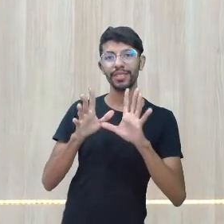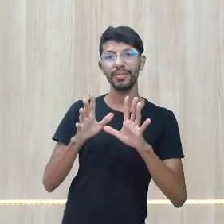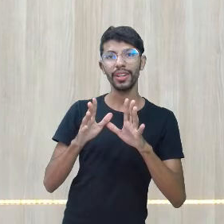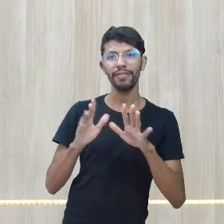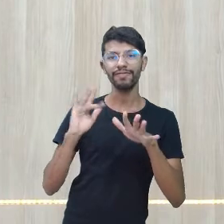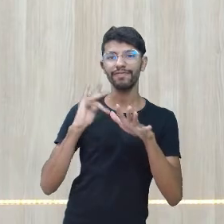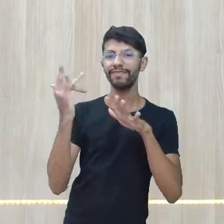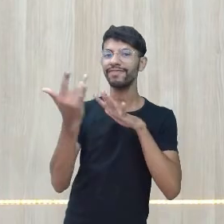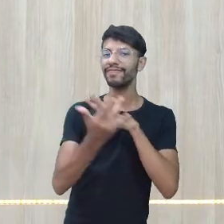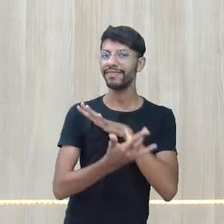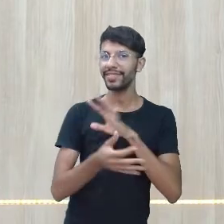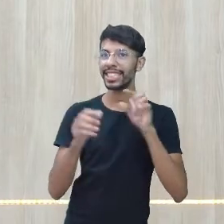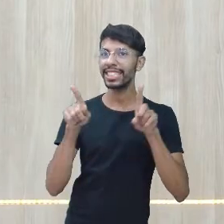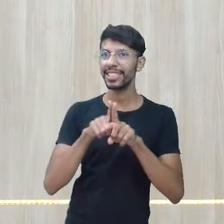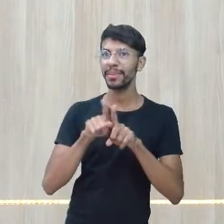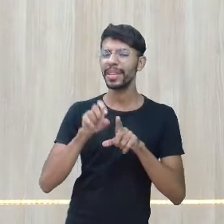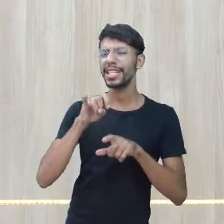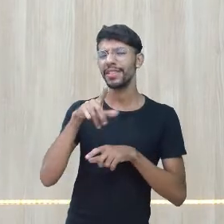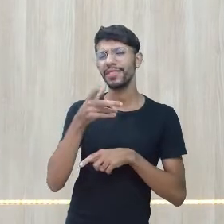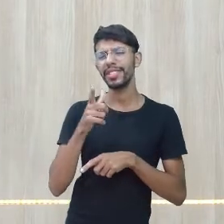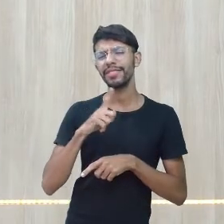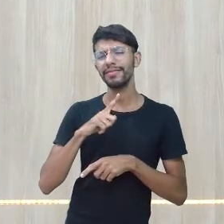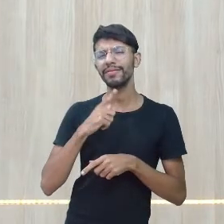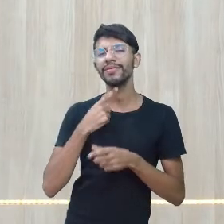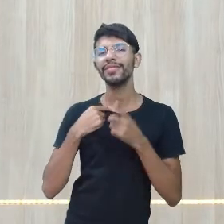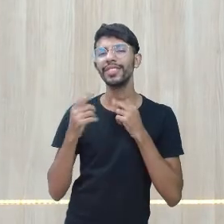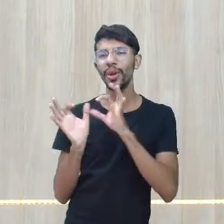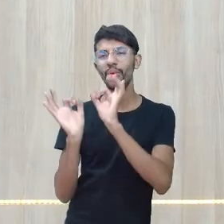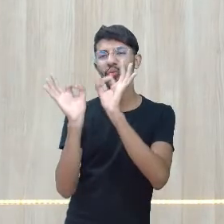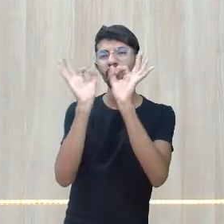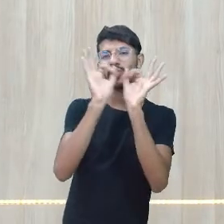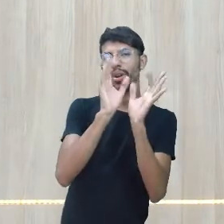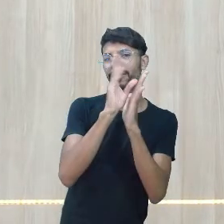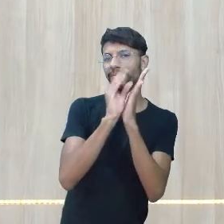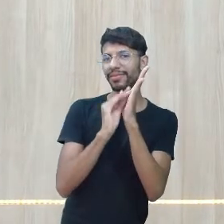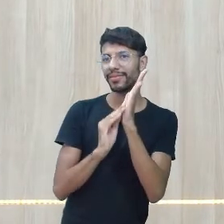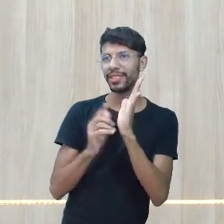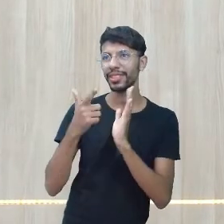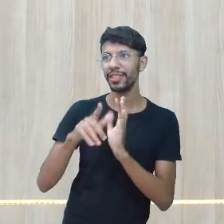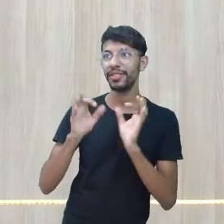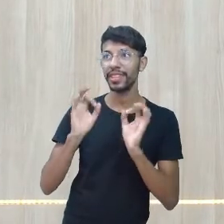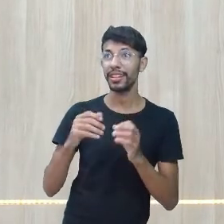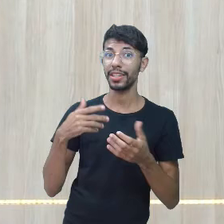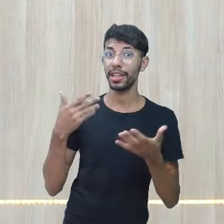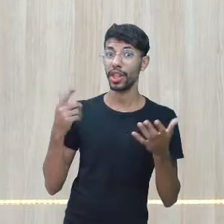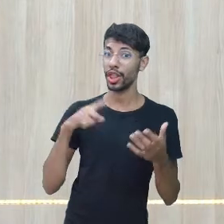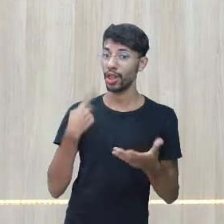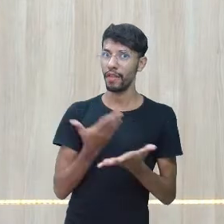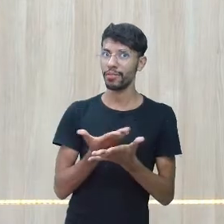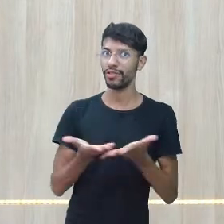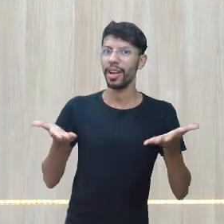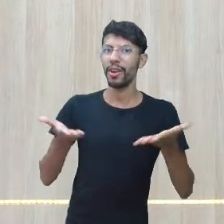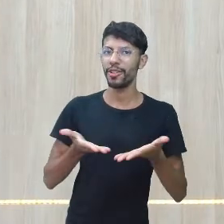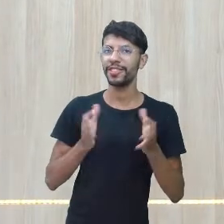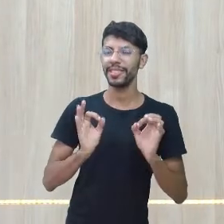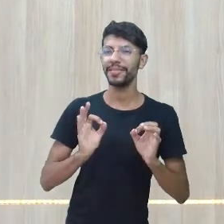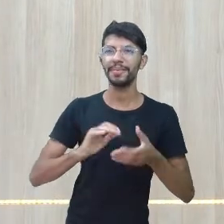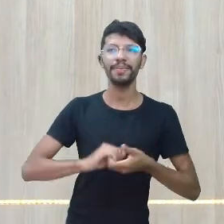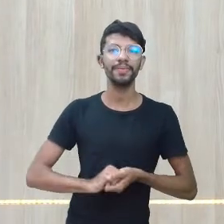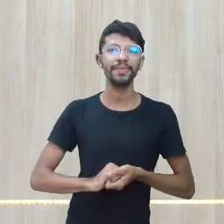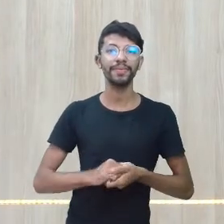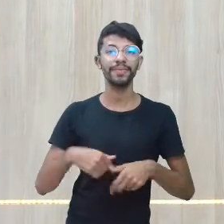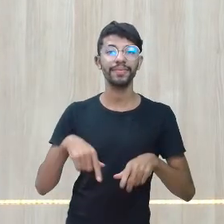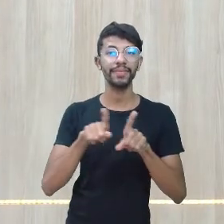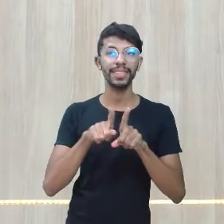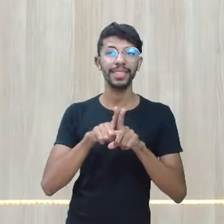plataformas digitais, caso você queira reassistir e rever o conteúdo que será tratado aqui hoje, tá certo? E você